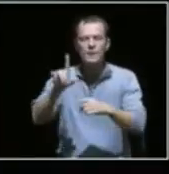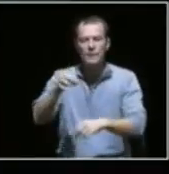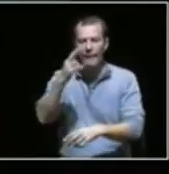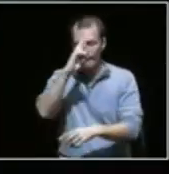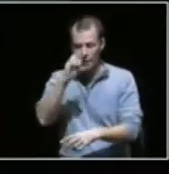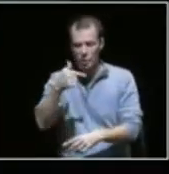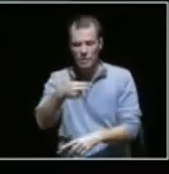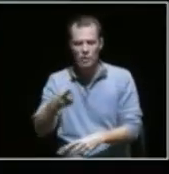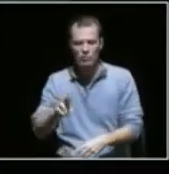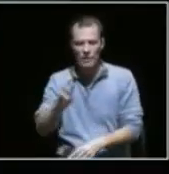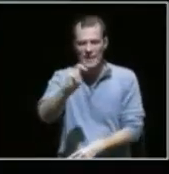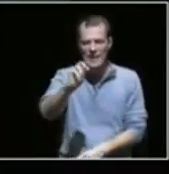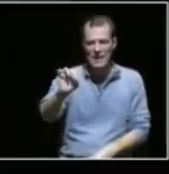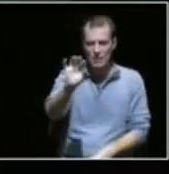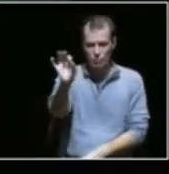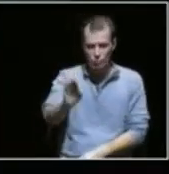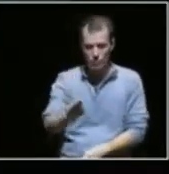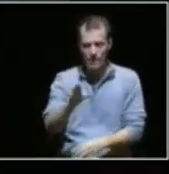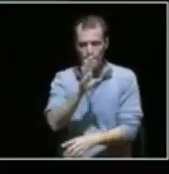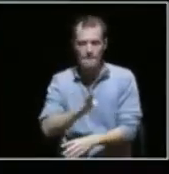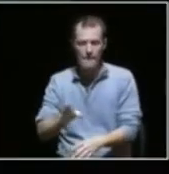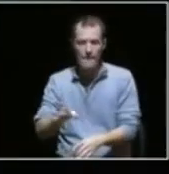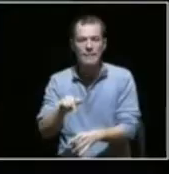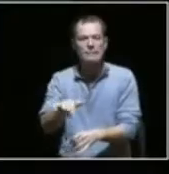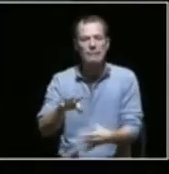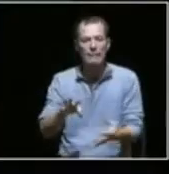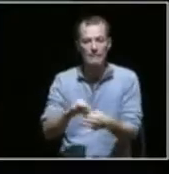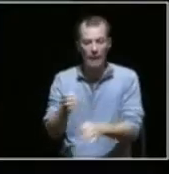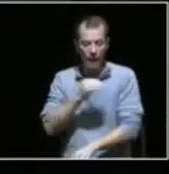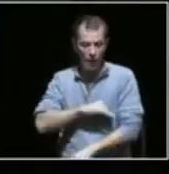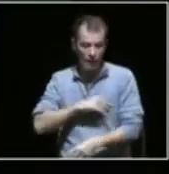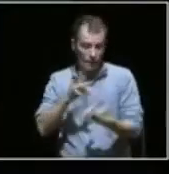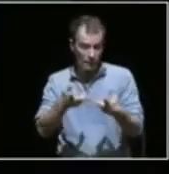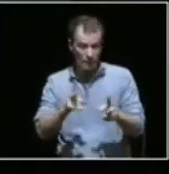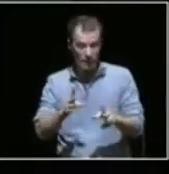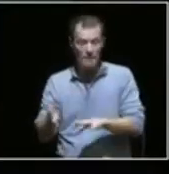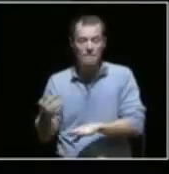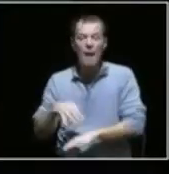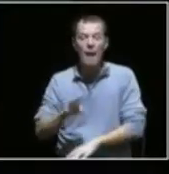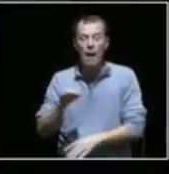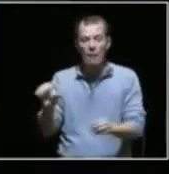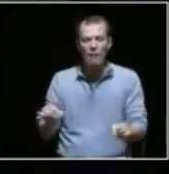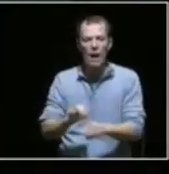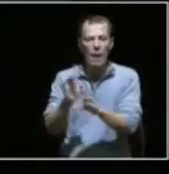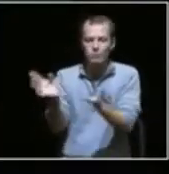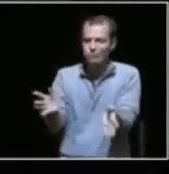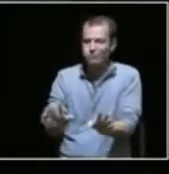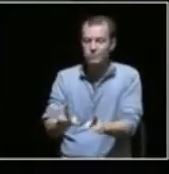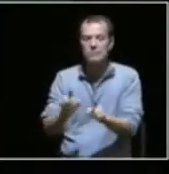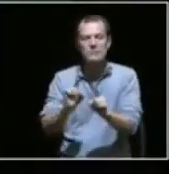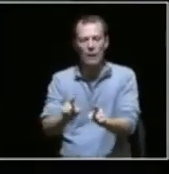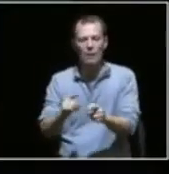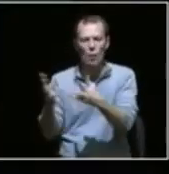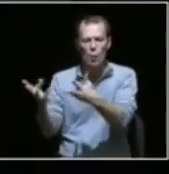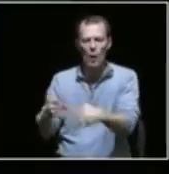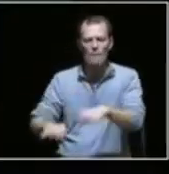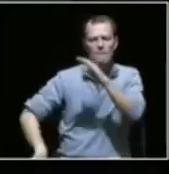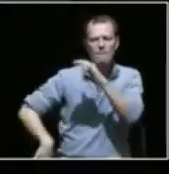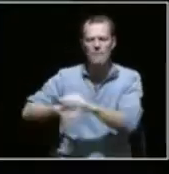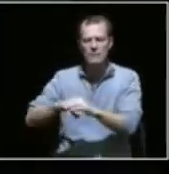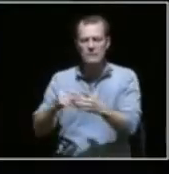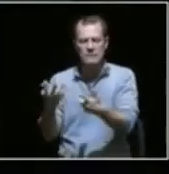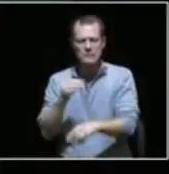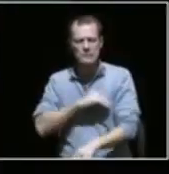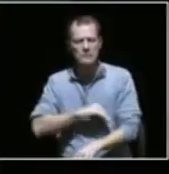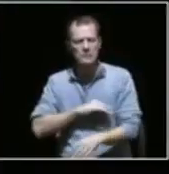taxa de esforço de 30% aplicável ao rendimento disponível. Só não fica claro se o cálculo do valor máximo do